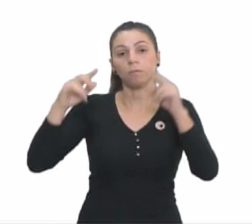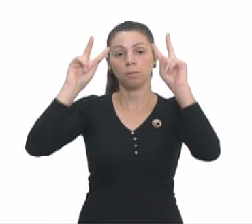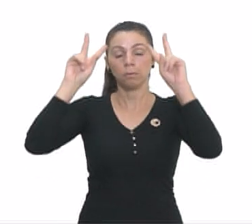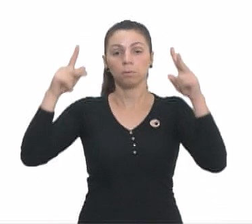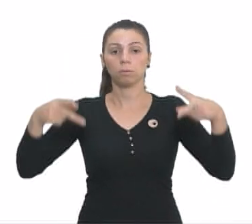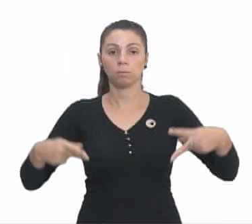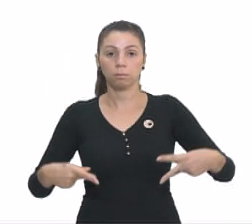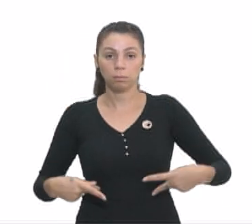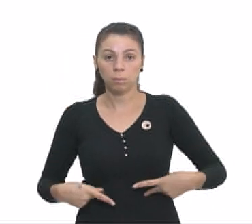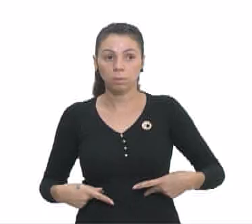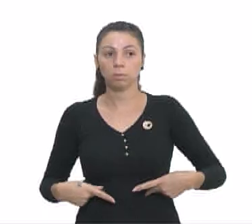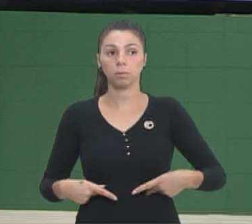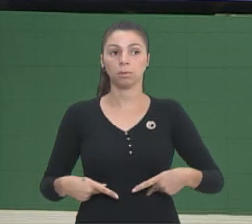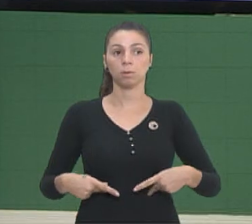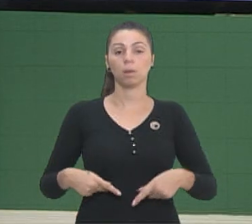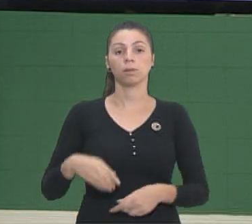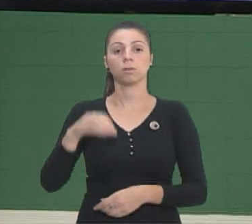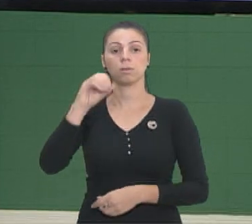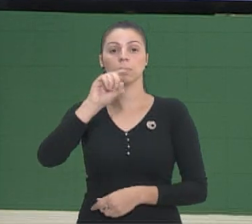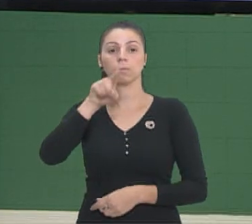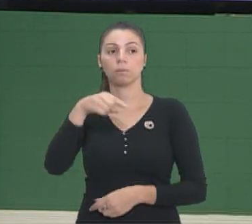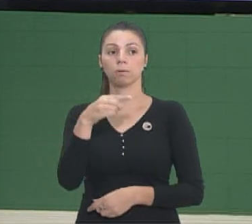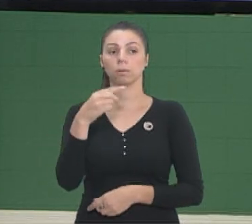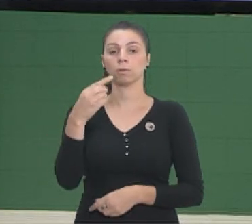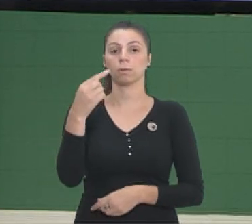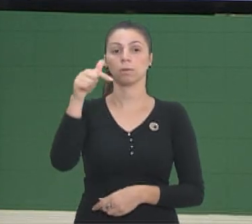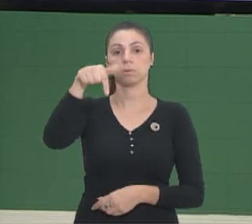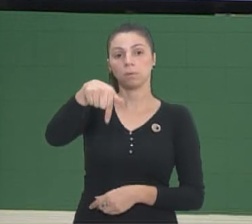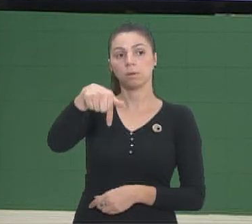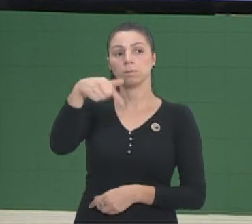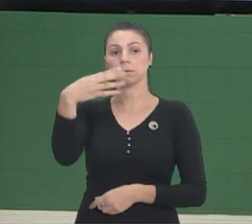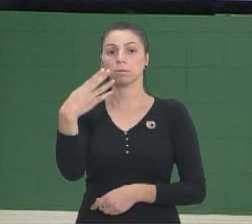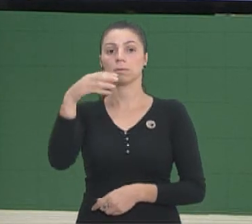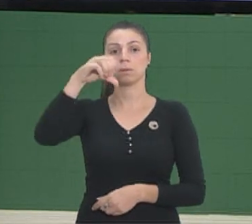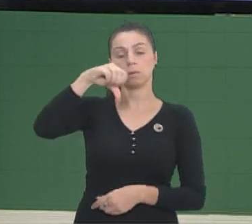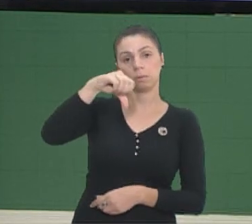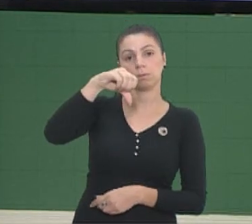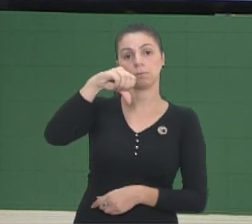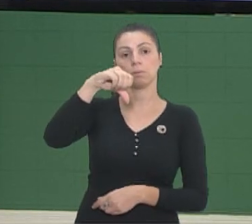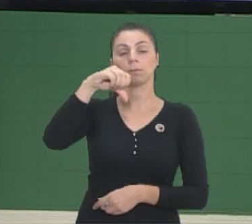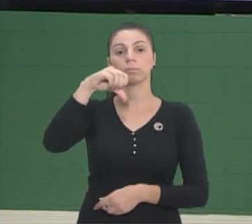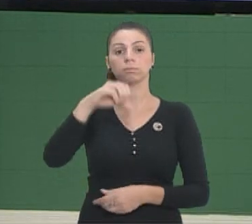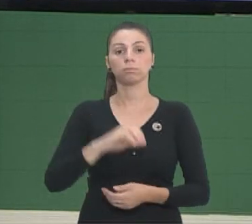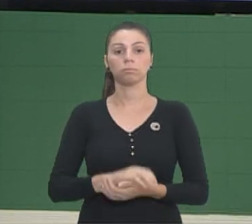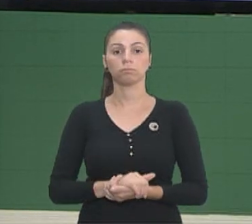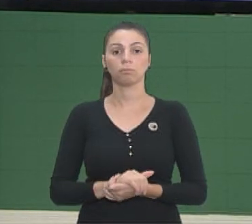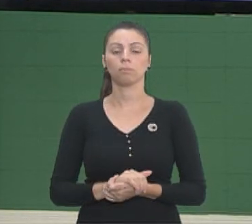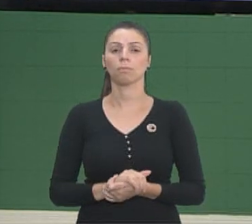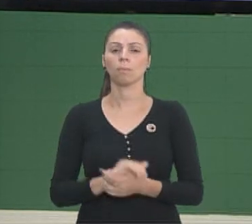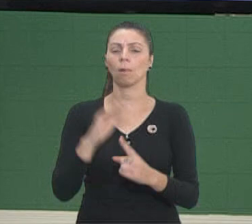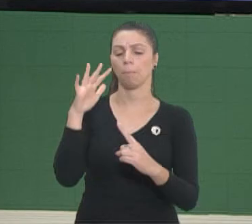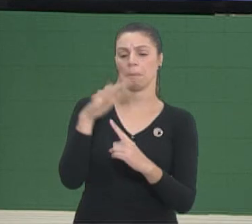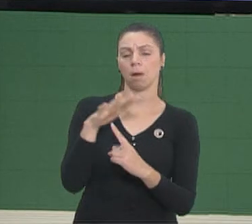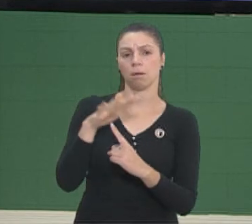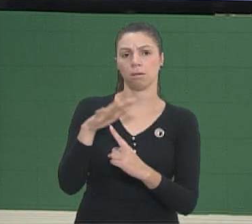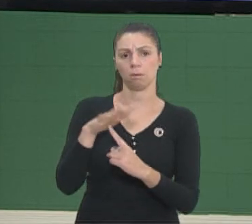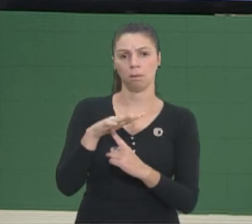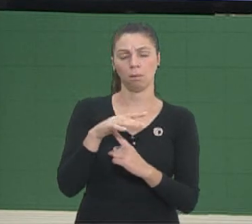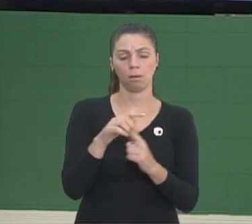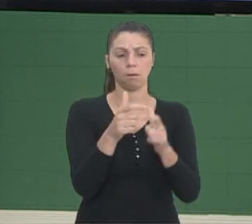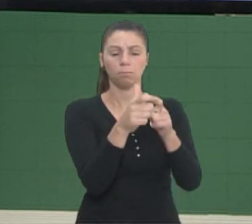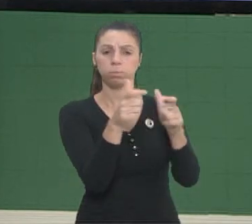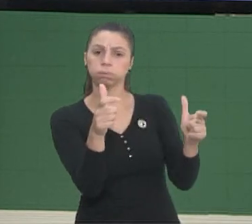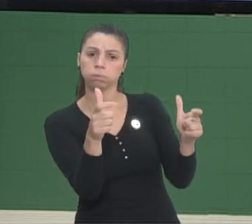0,749. Não quer dizer que todas as cidades do Paraná tenham esse valor. Pode ser que algumas sejam